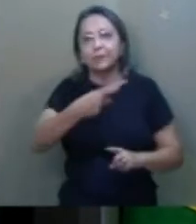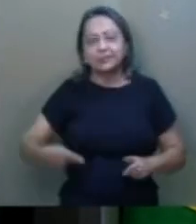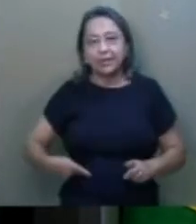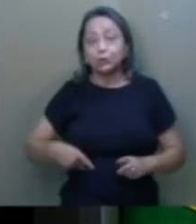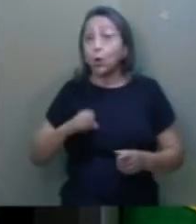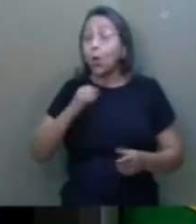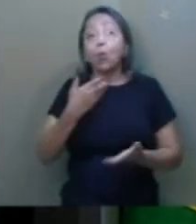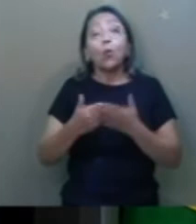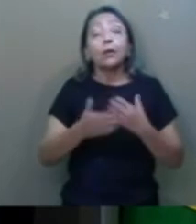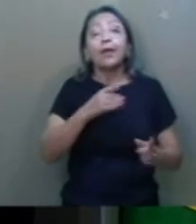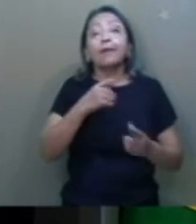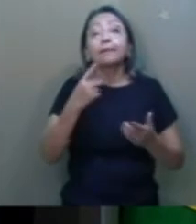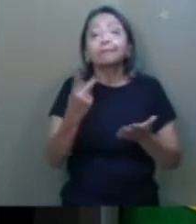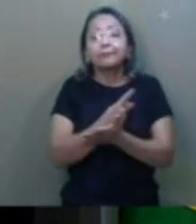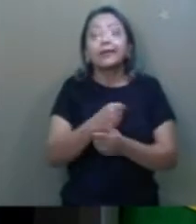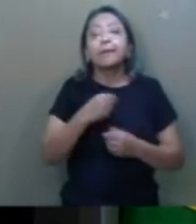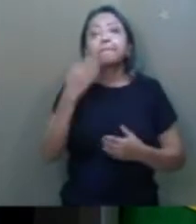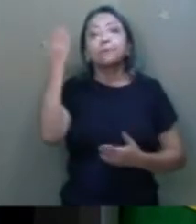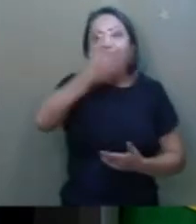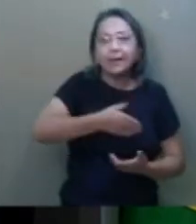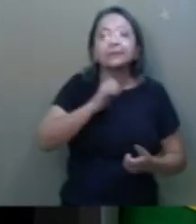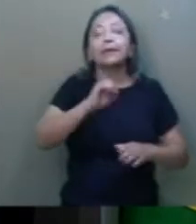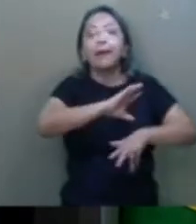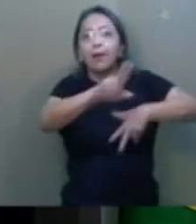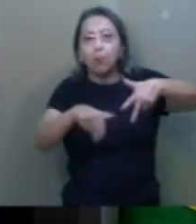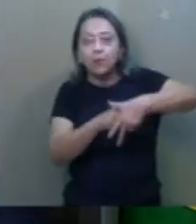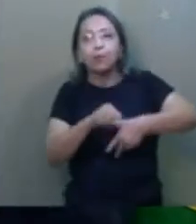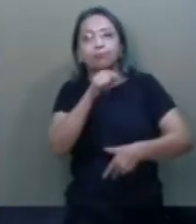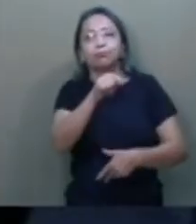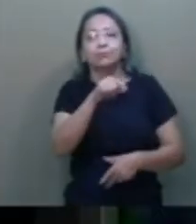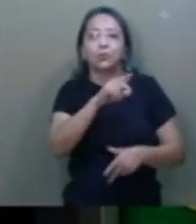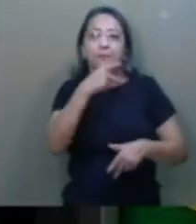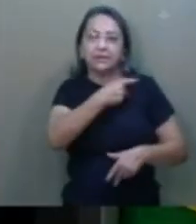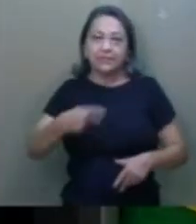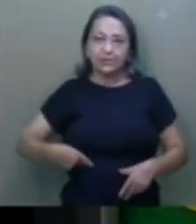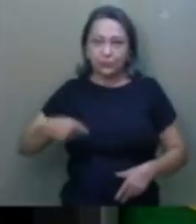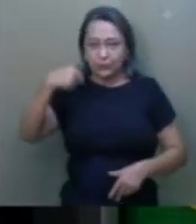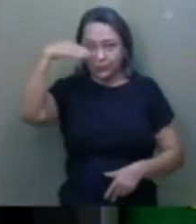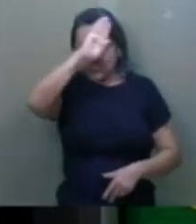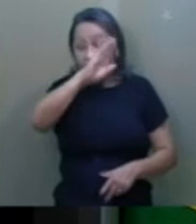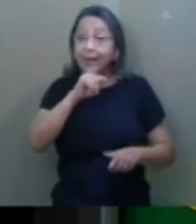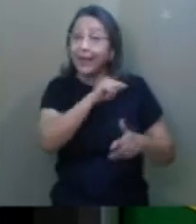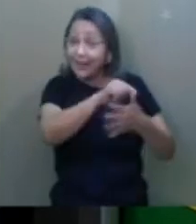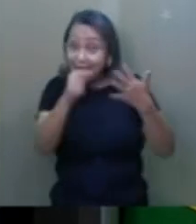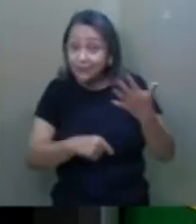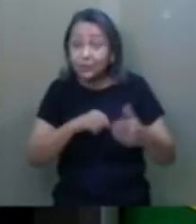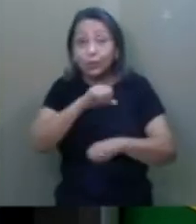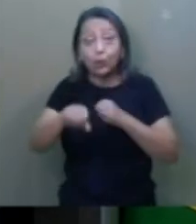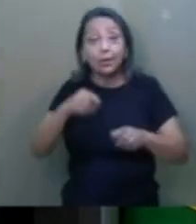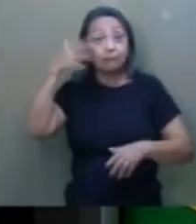qualquer fato que levasse a provar que há corrupção por parte da presidência da República. É isso que torna os discursos